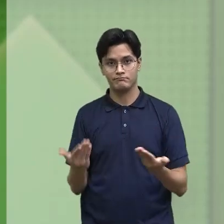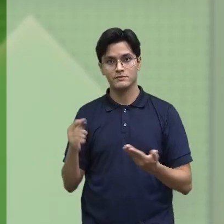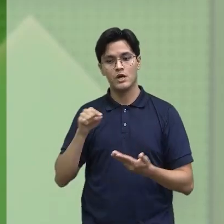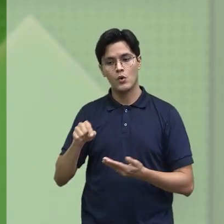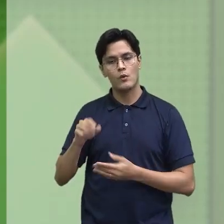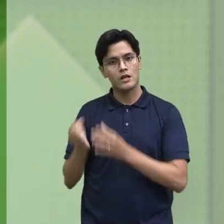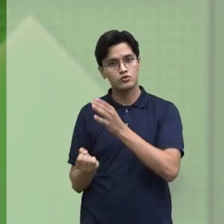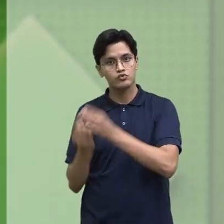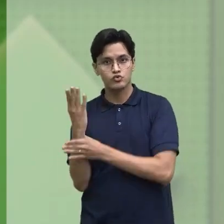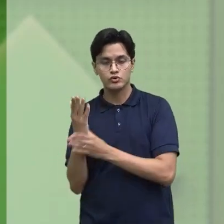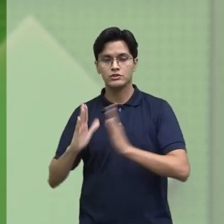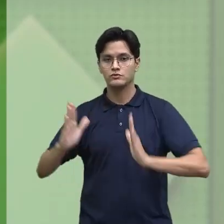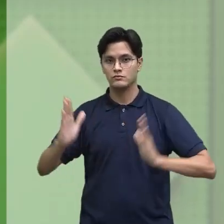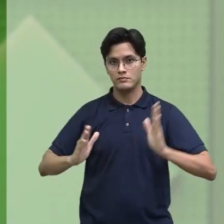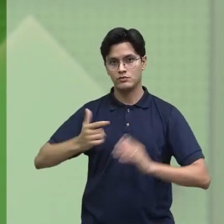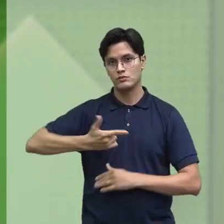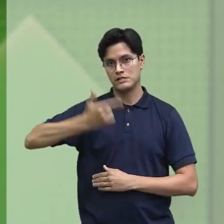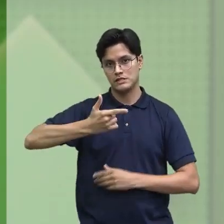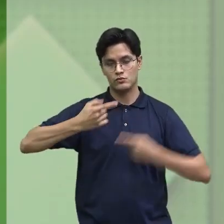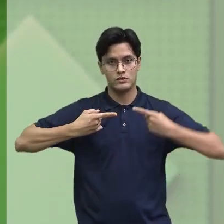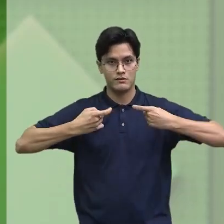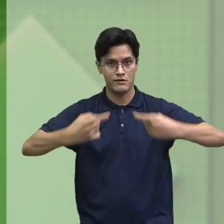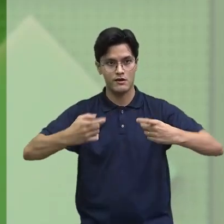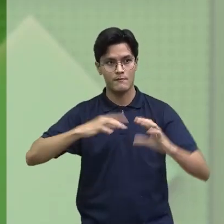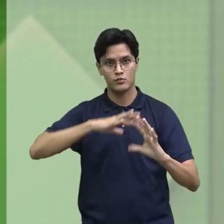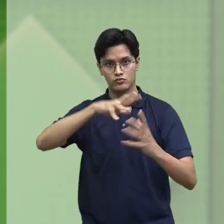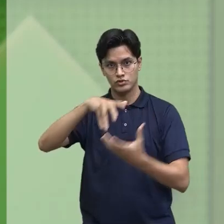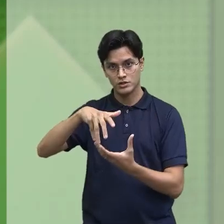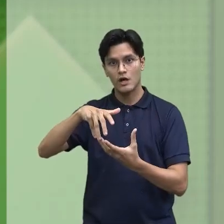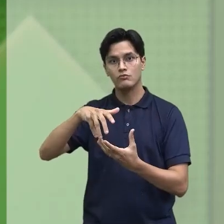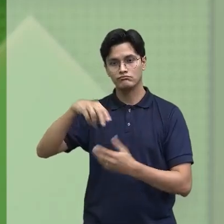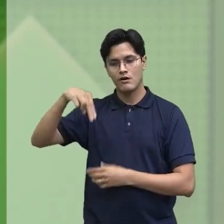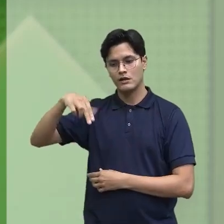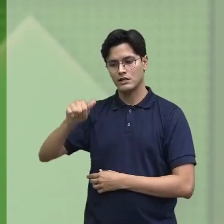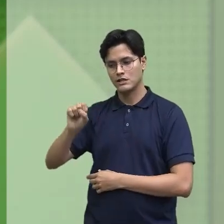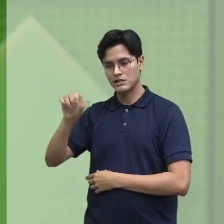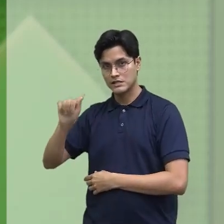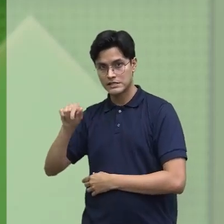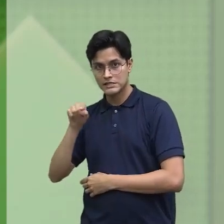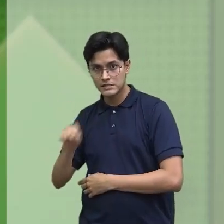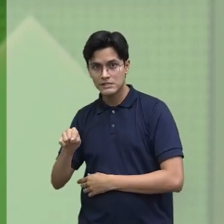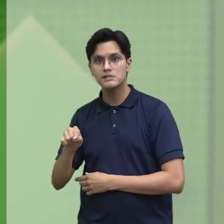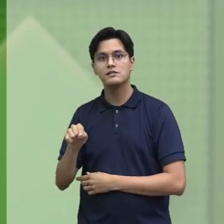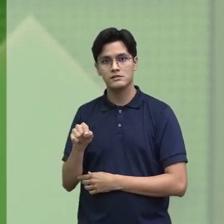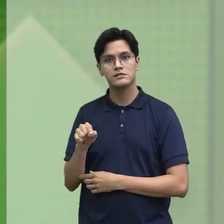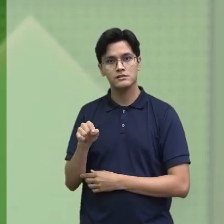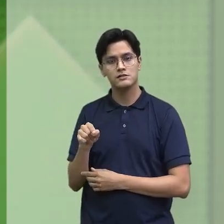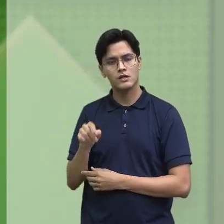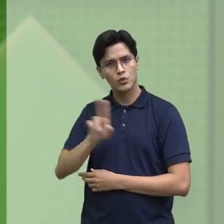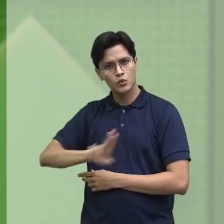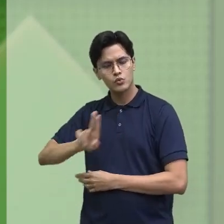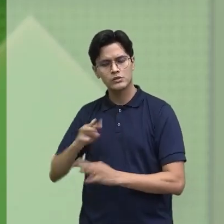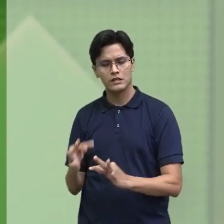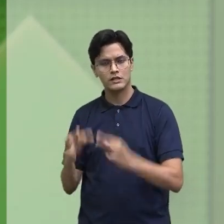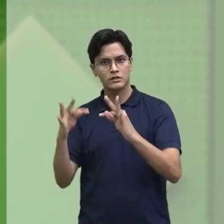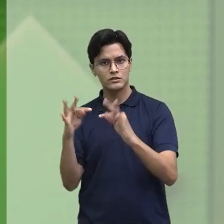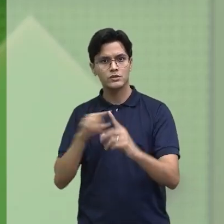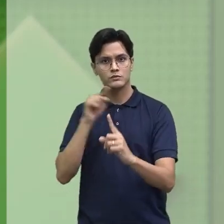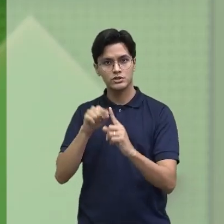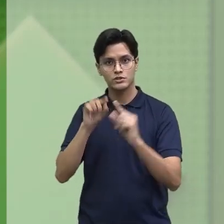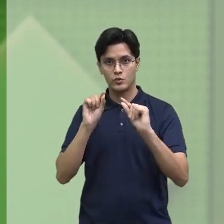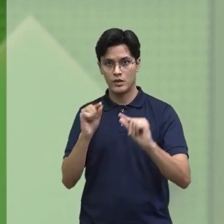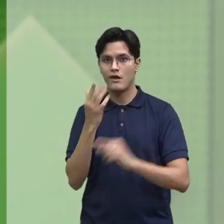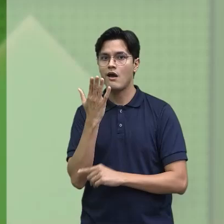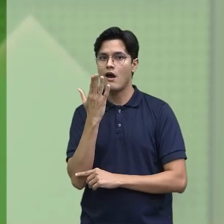Guerra Mundial, mas que a NASA adotou para poder enviar alimentação para os astronautas, né, para